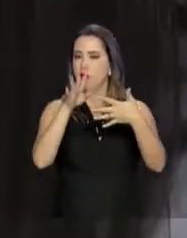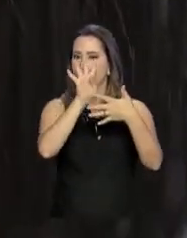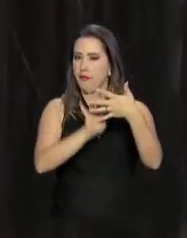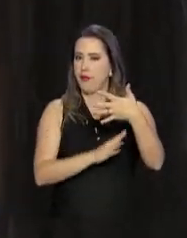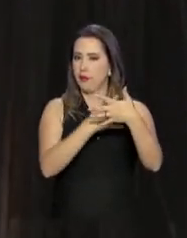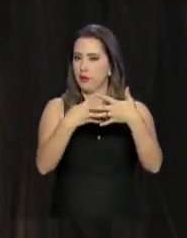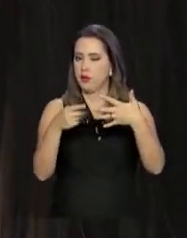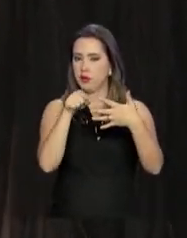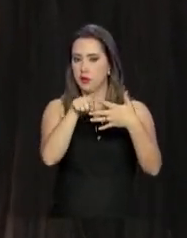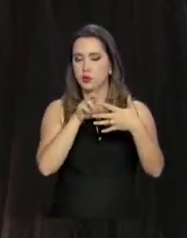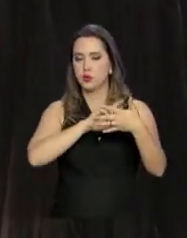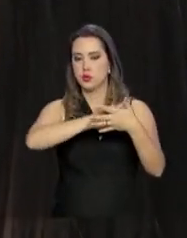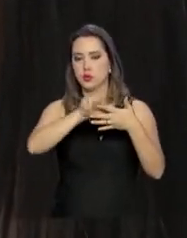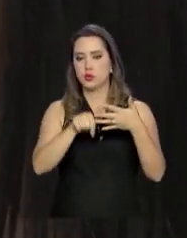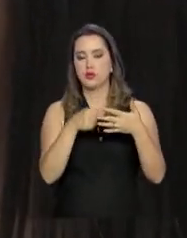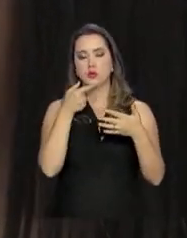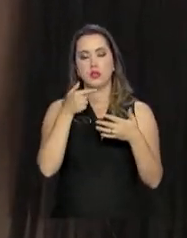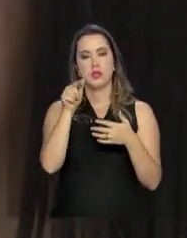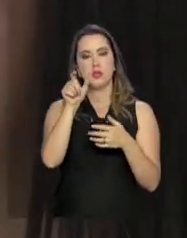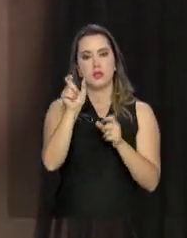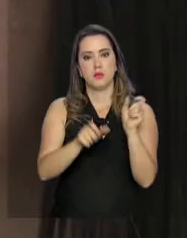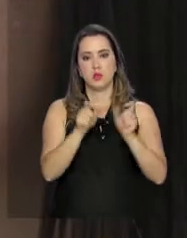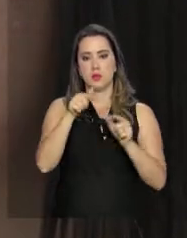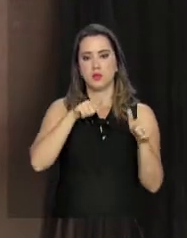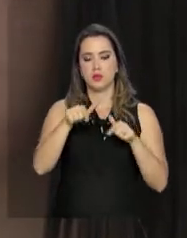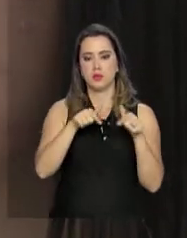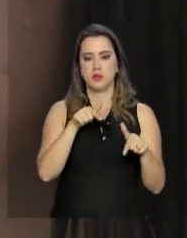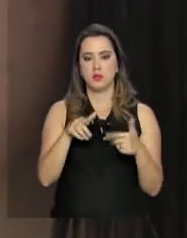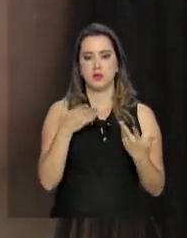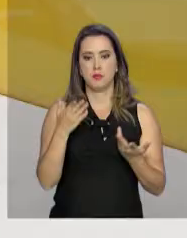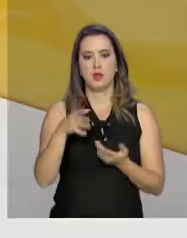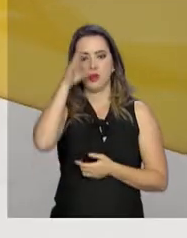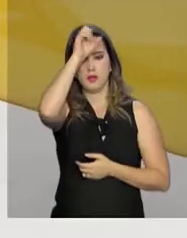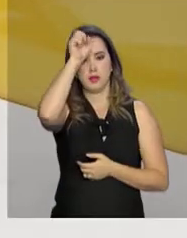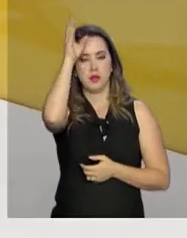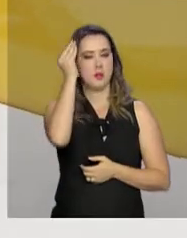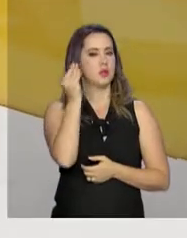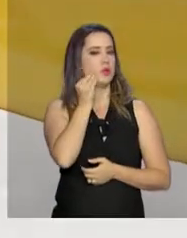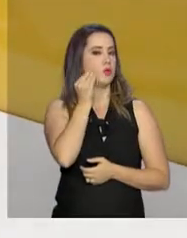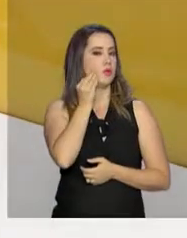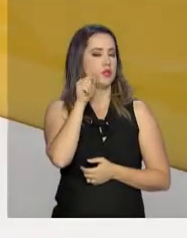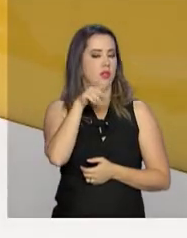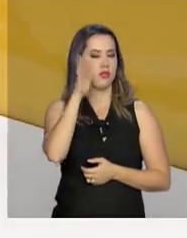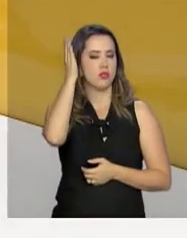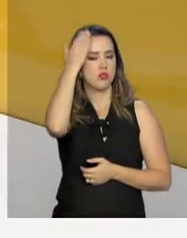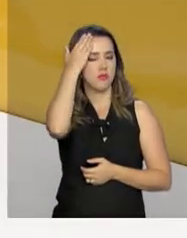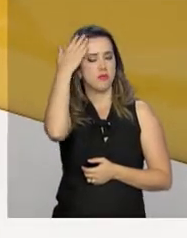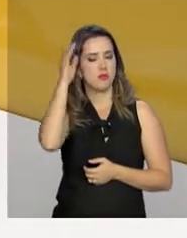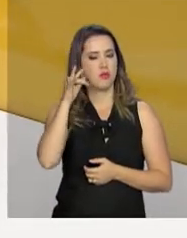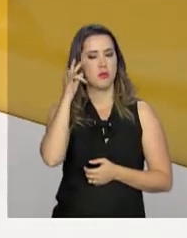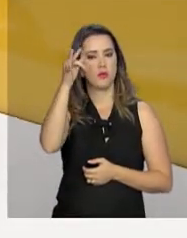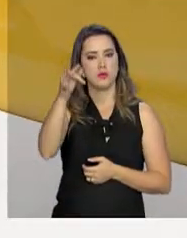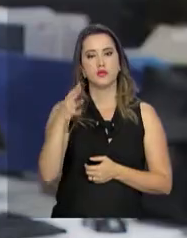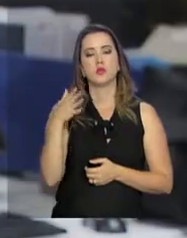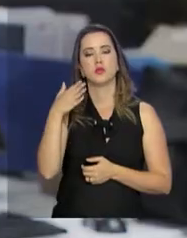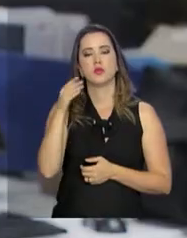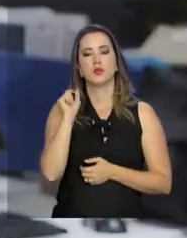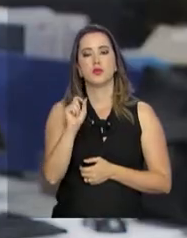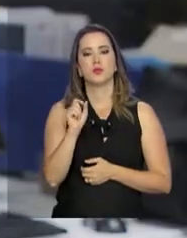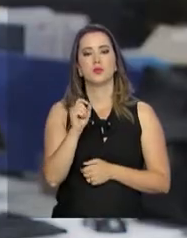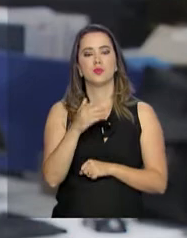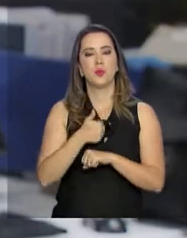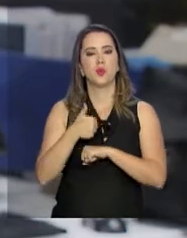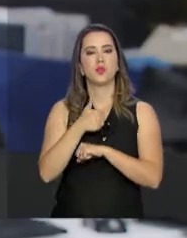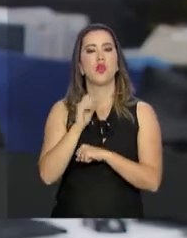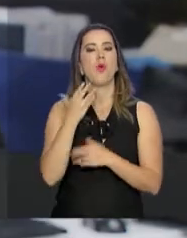cedidos para outros órgãos além do amadurecimento pessoal gabrielli já consegue vislumbrar uma profissão eu quero